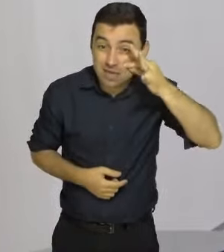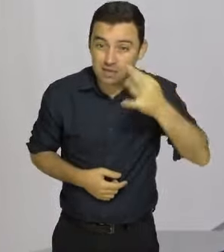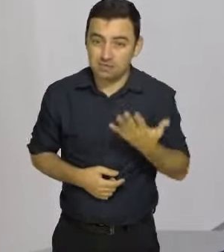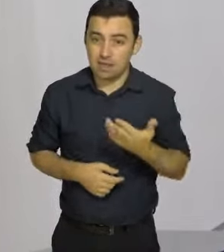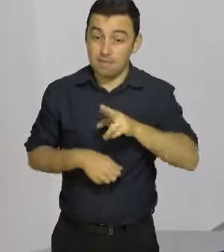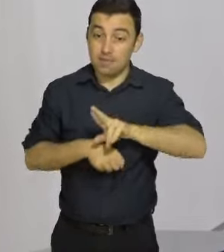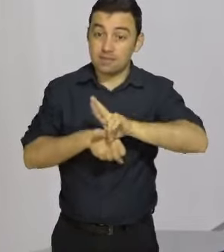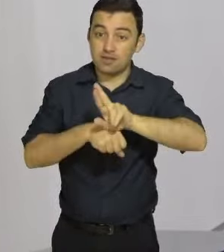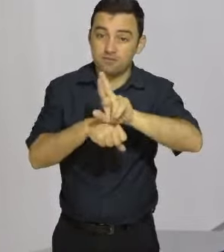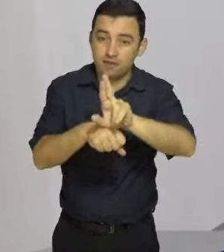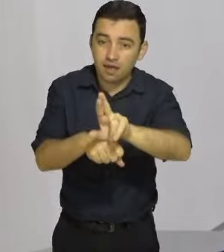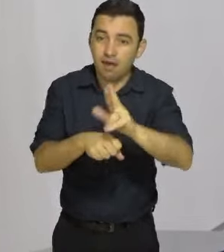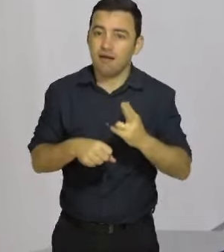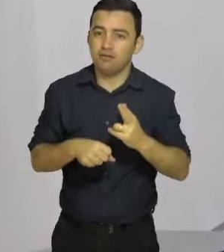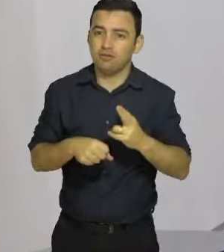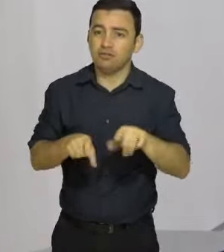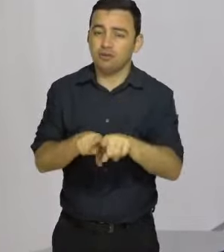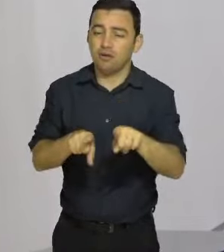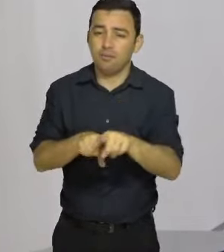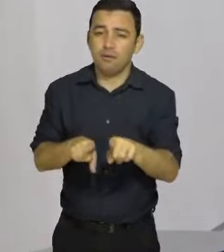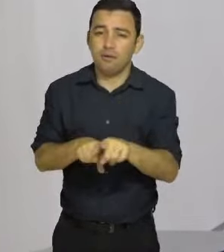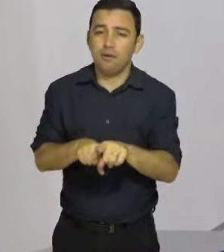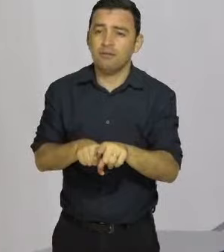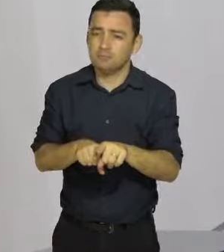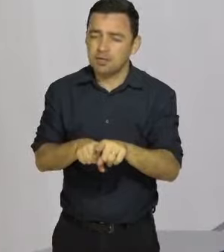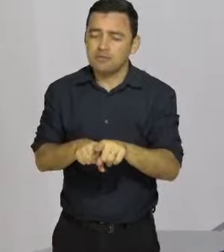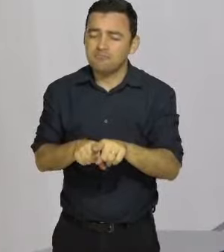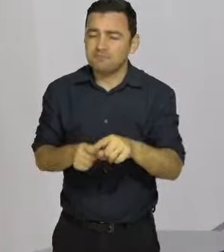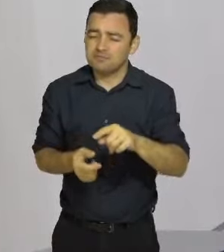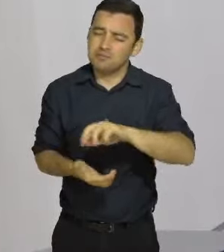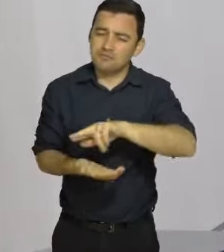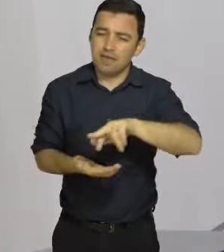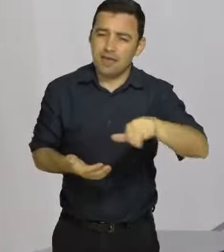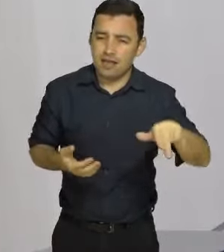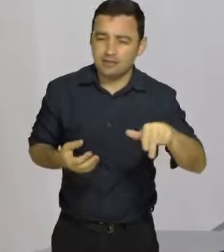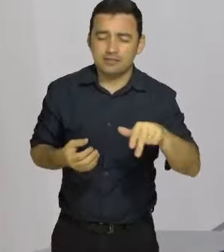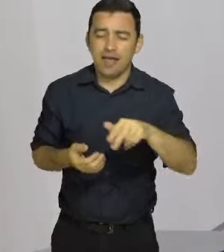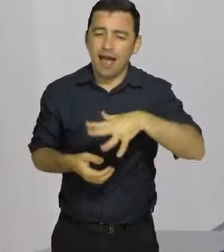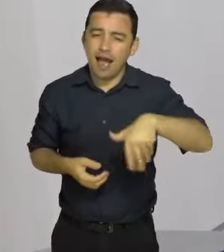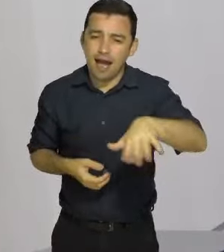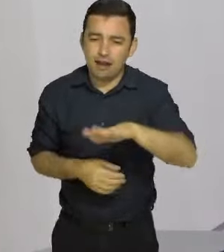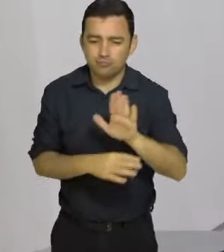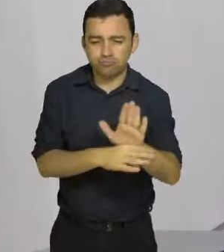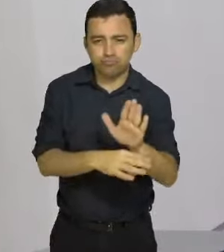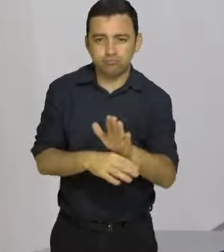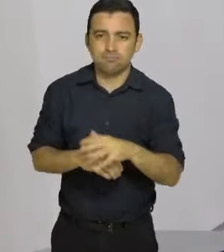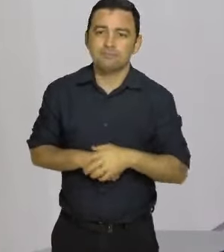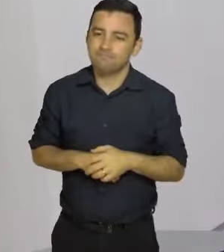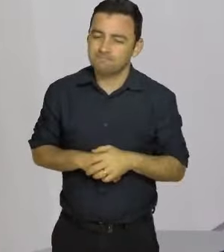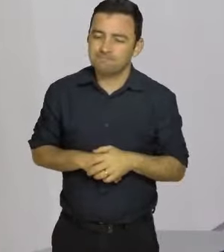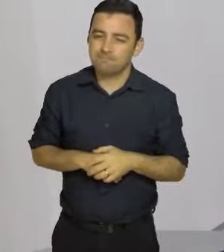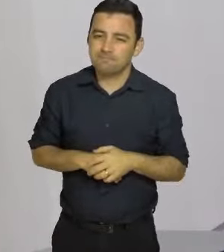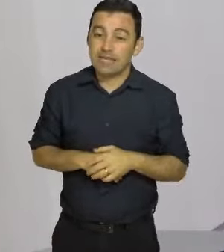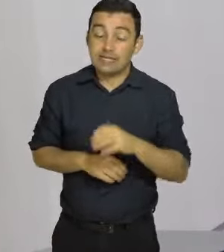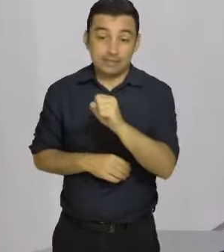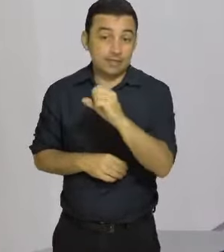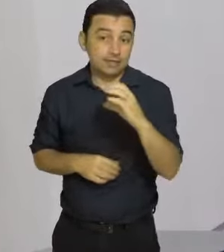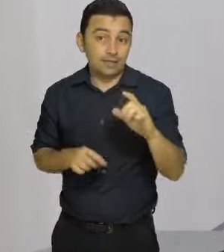representatividade e legado nas mais diversas áreas. Em Santa Catarina e no